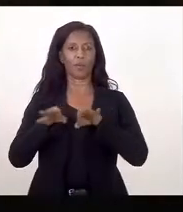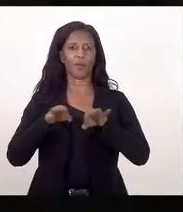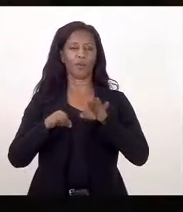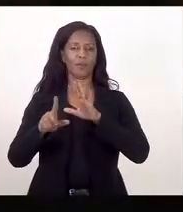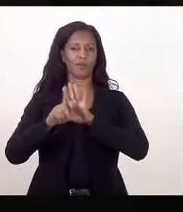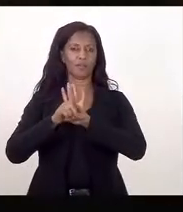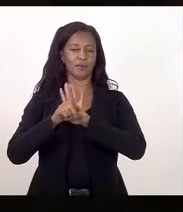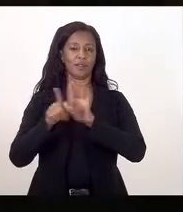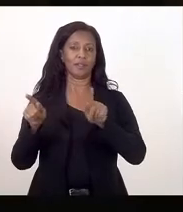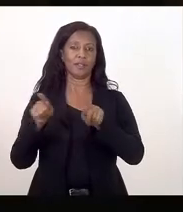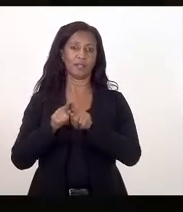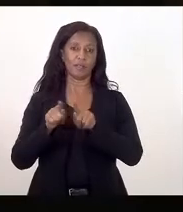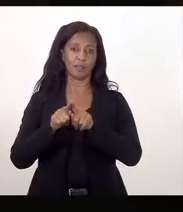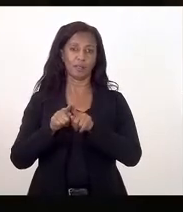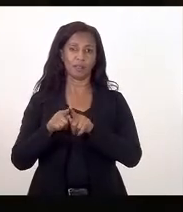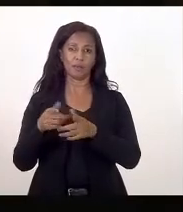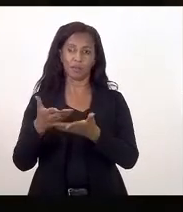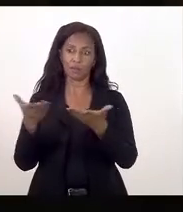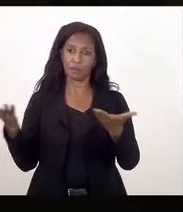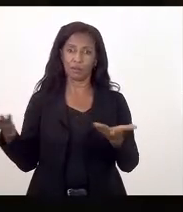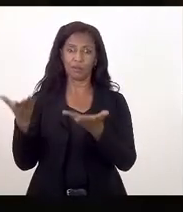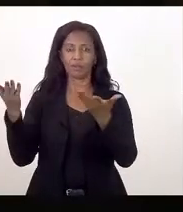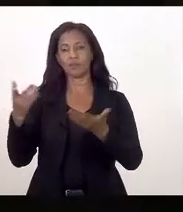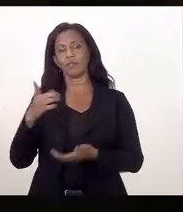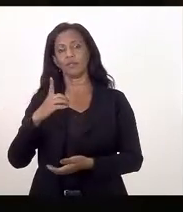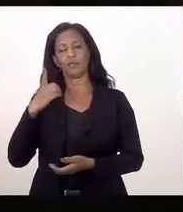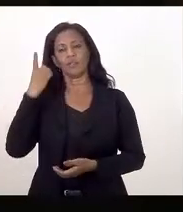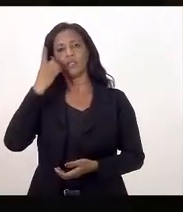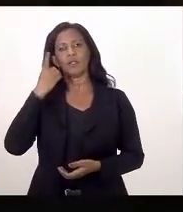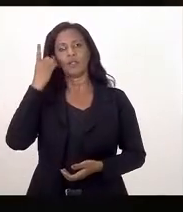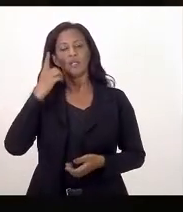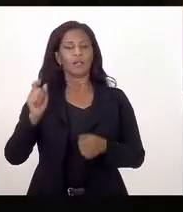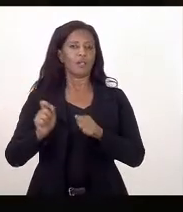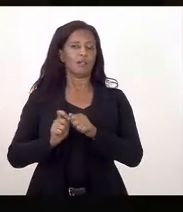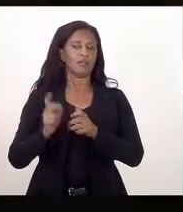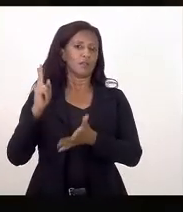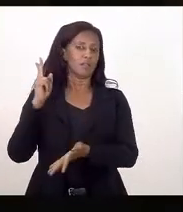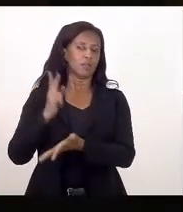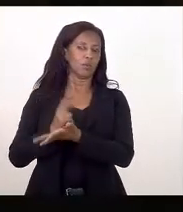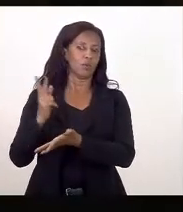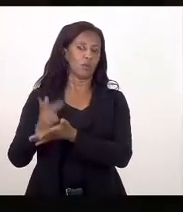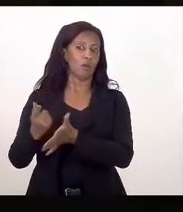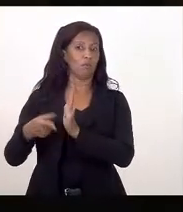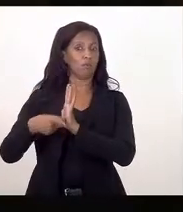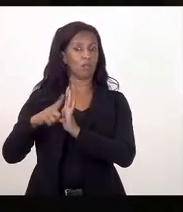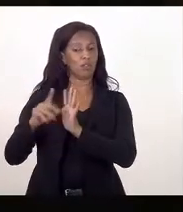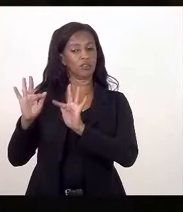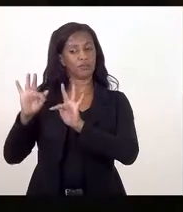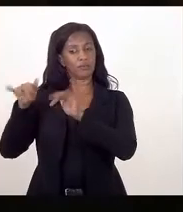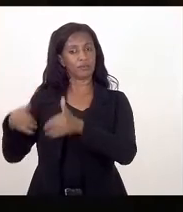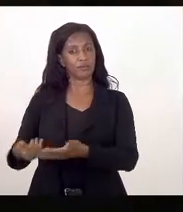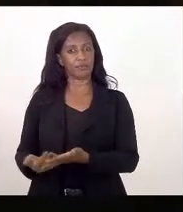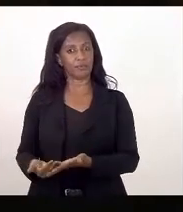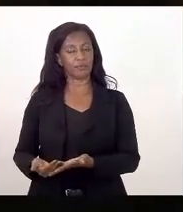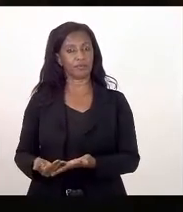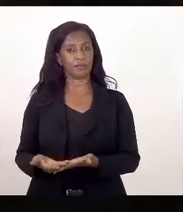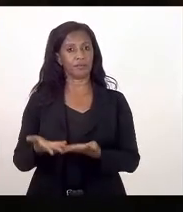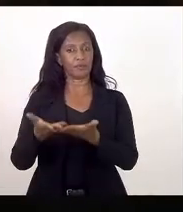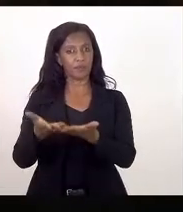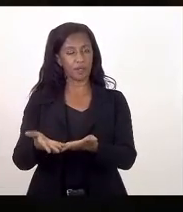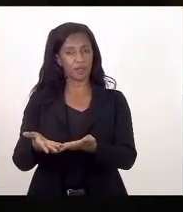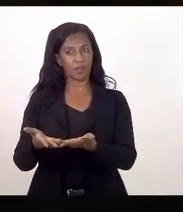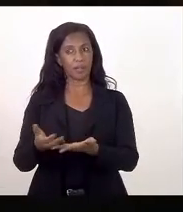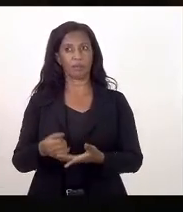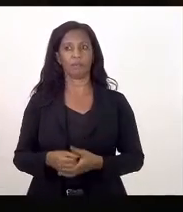E também conclamo os senhores deputados a fazerem o mesmo, antes de encerrar, concedendo uma